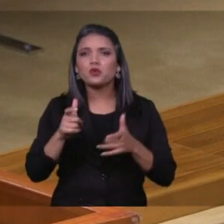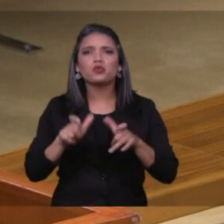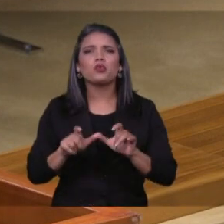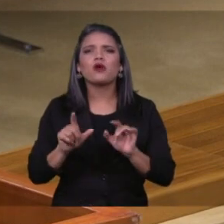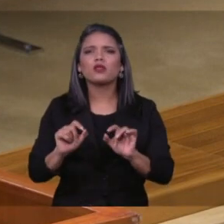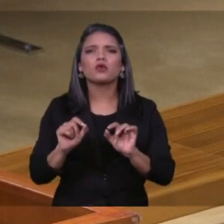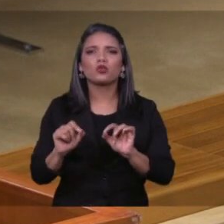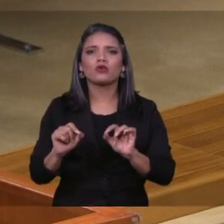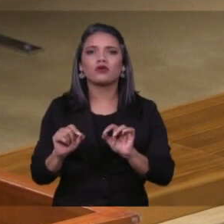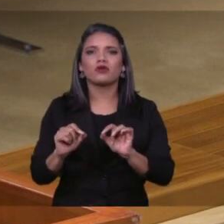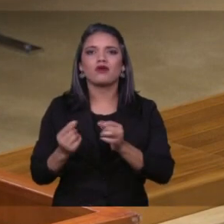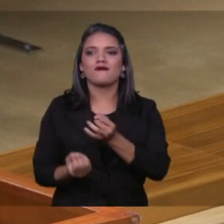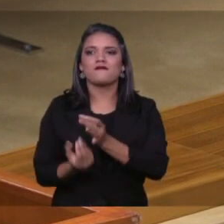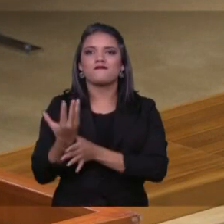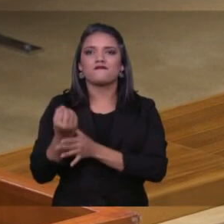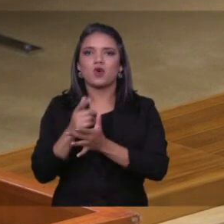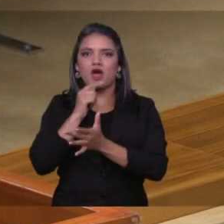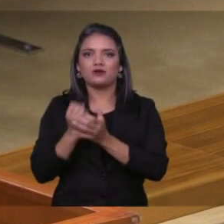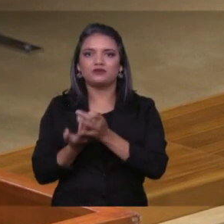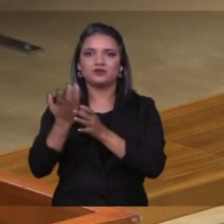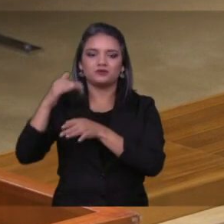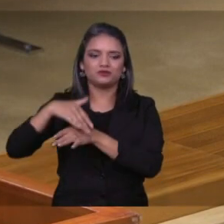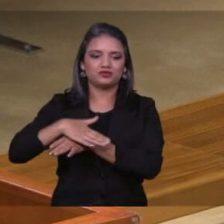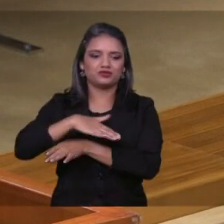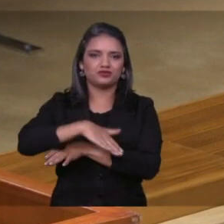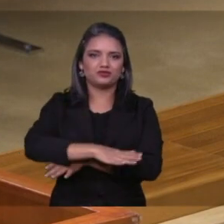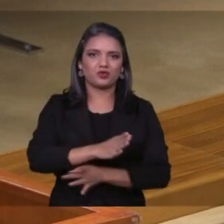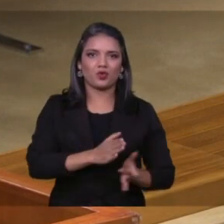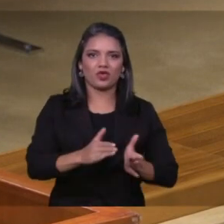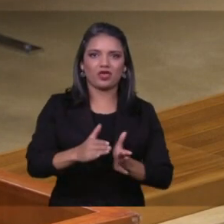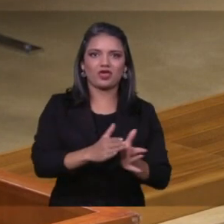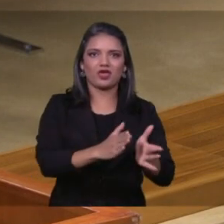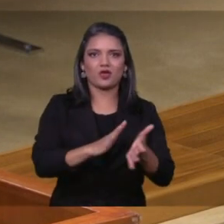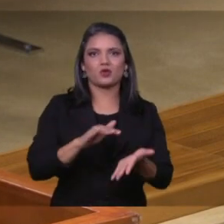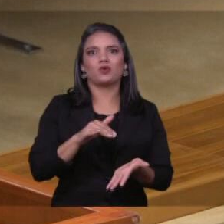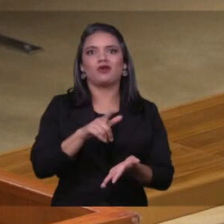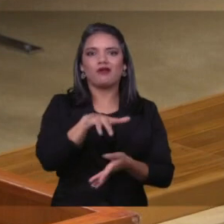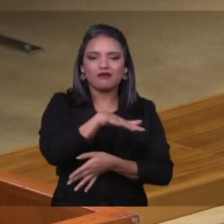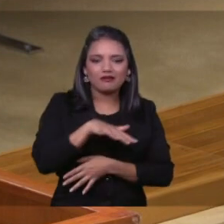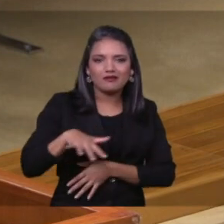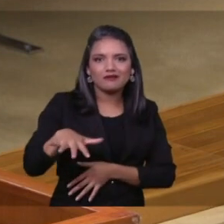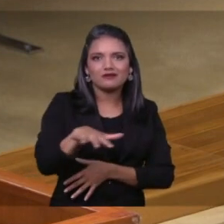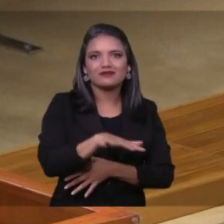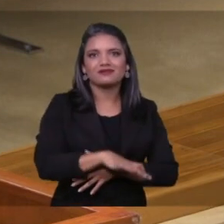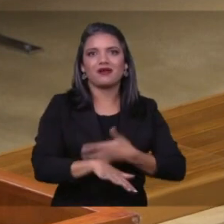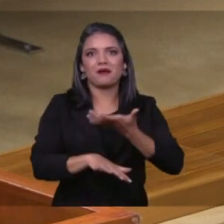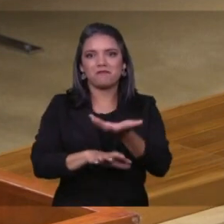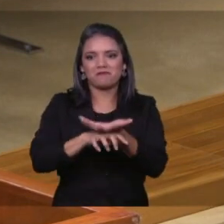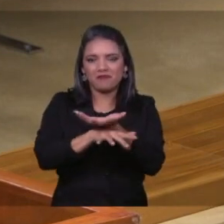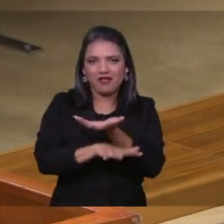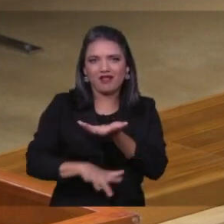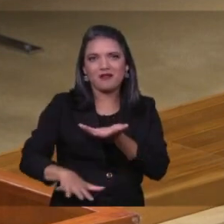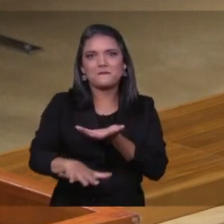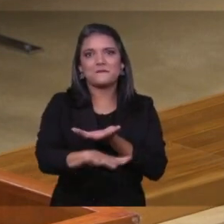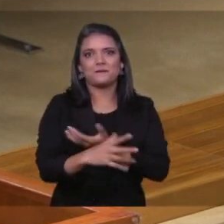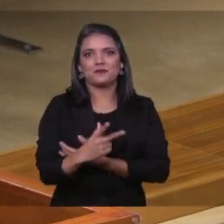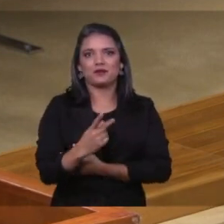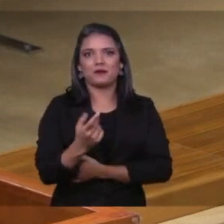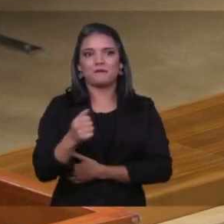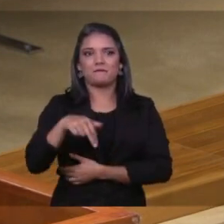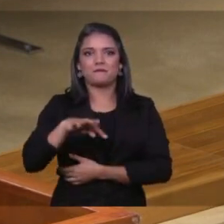esse patrimônio mundial, esse patrimônio brasileiro, que é o Pantanal Mato Grossense, do Mato Grosso e do Mato Grosso do Sul.